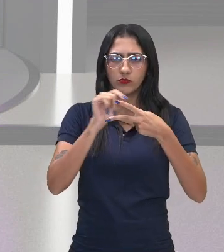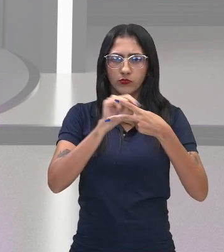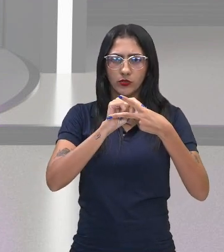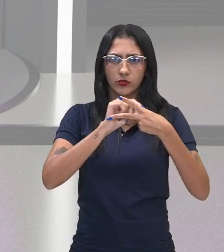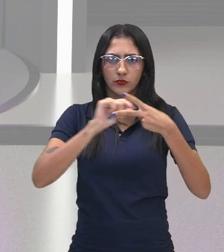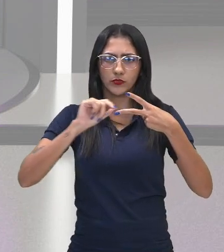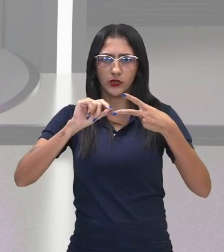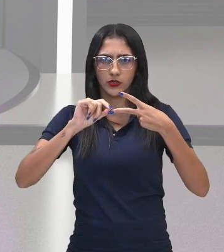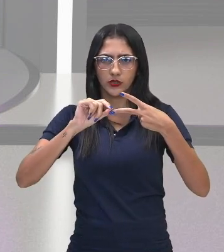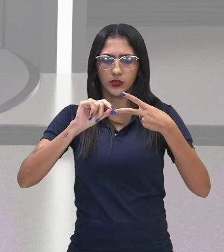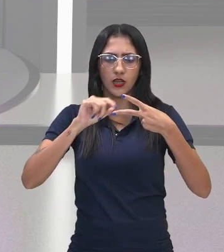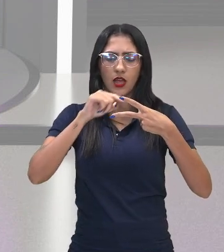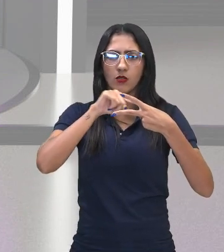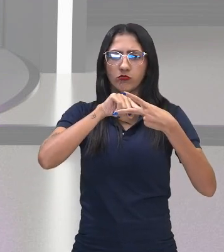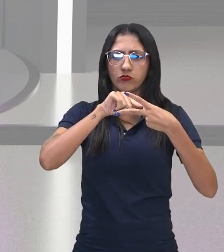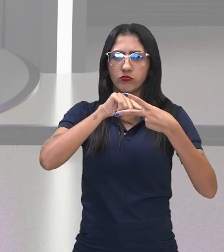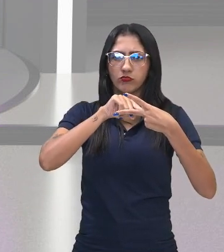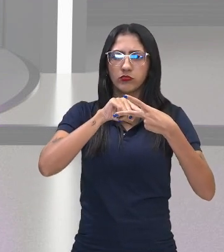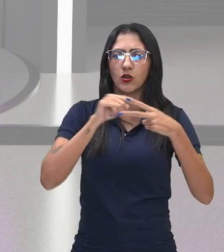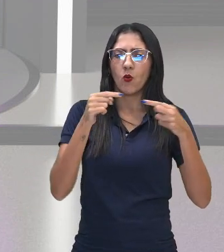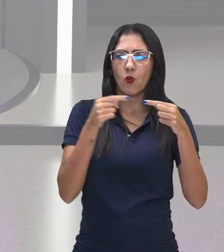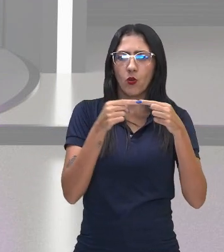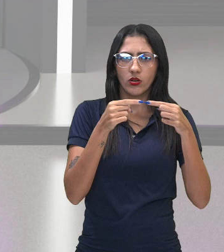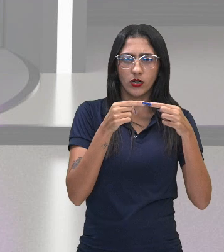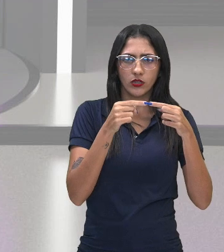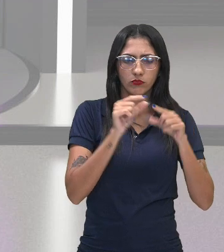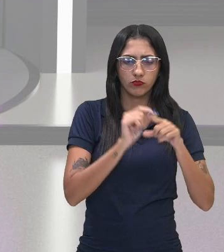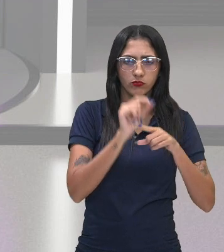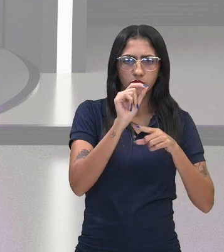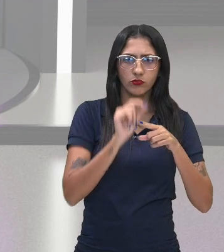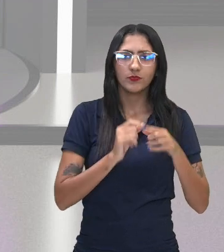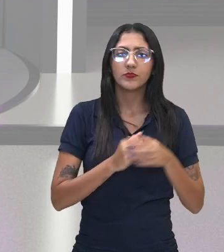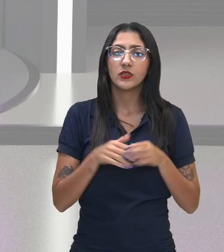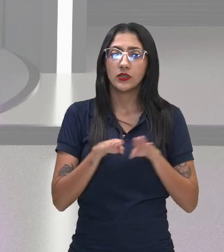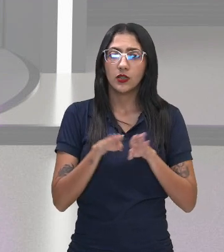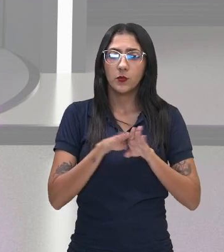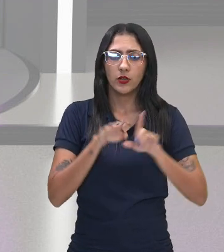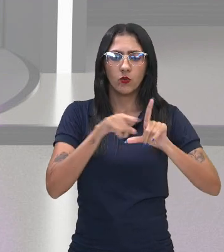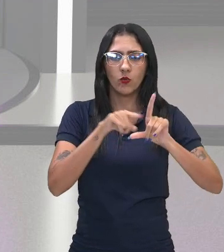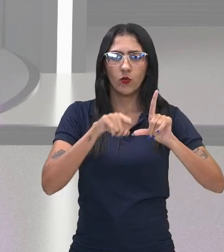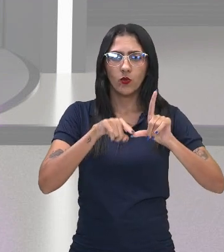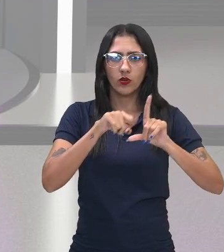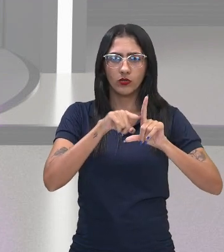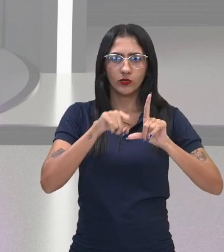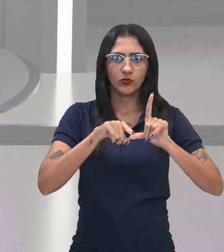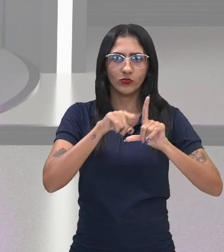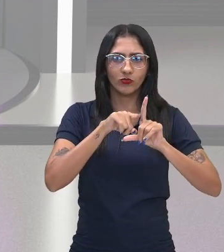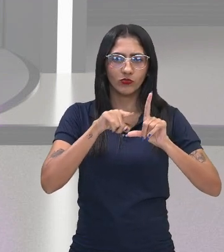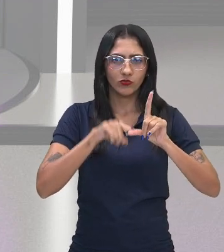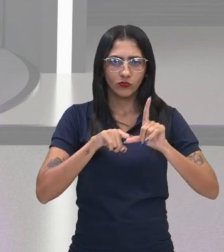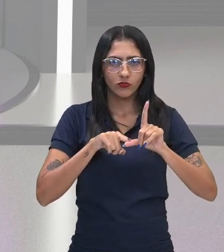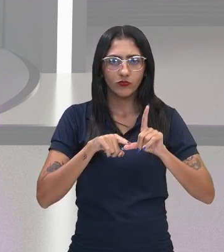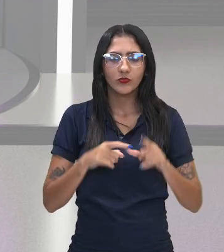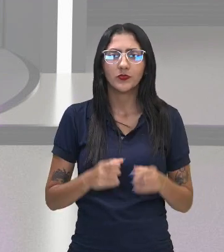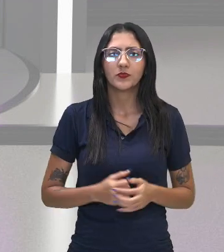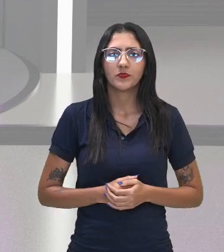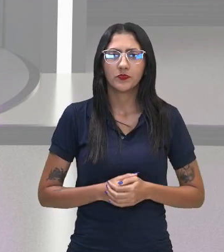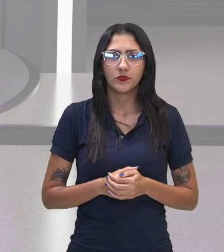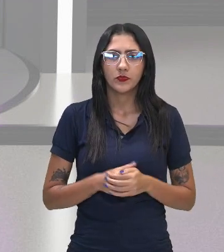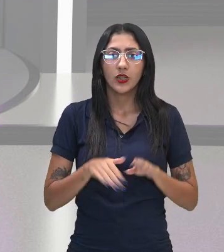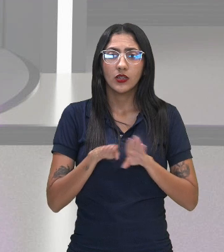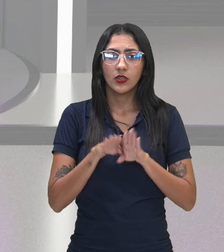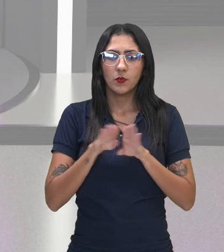encontro de duas semirretas. O ângulo interno, que é o ângulo formado entre duas semirretas. O